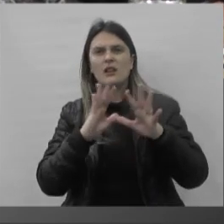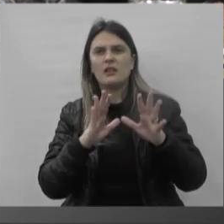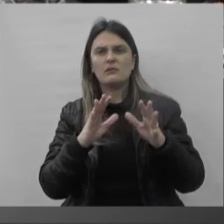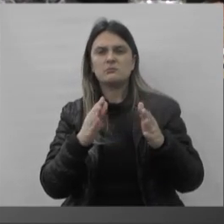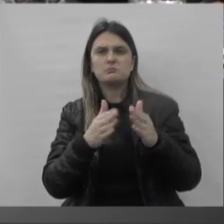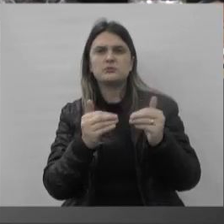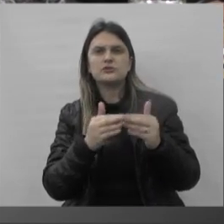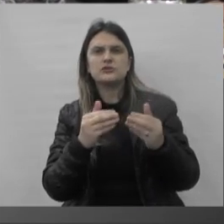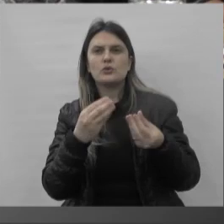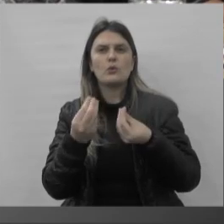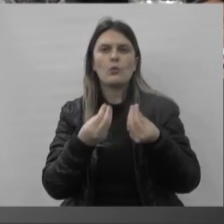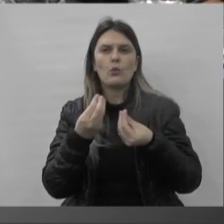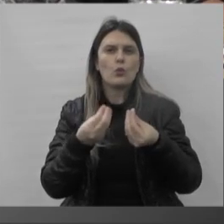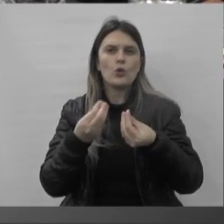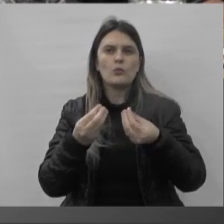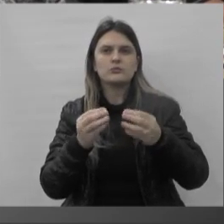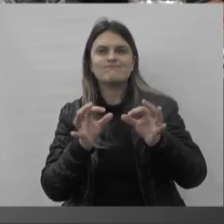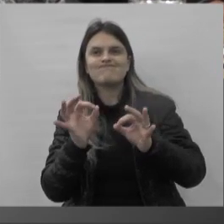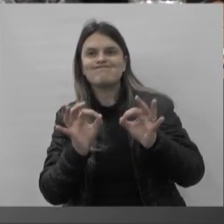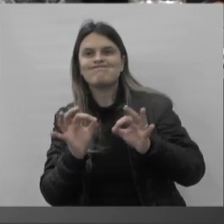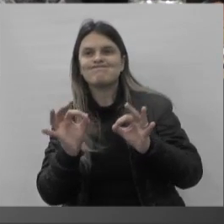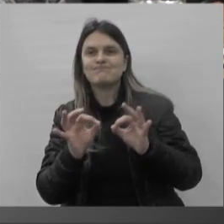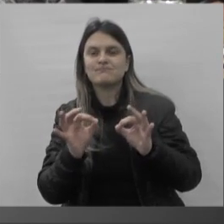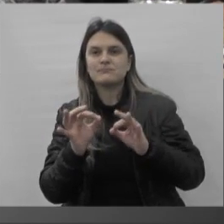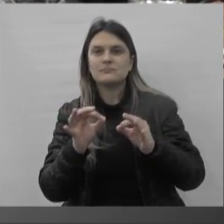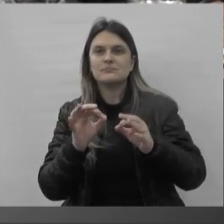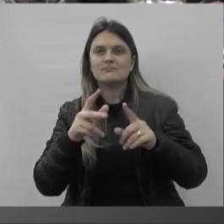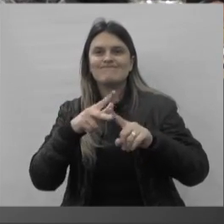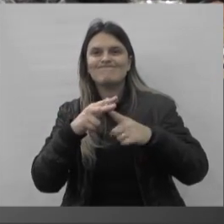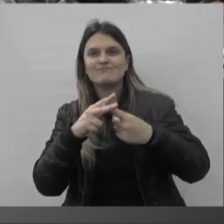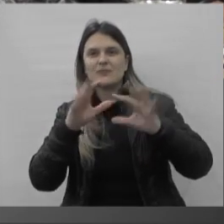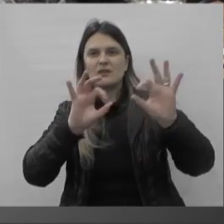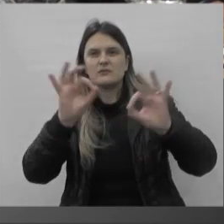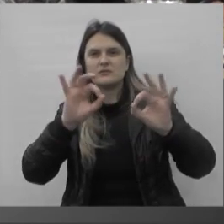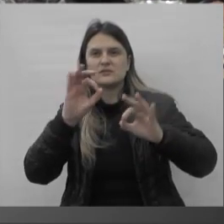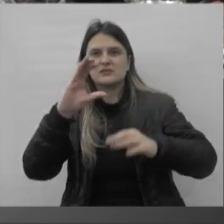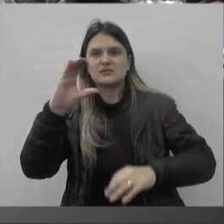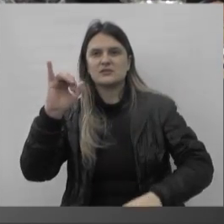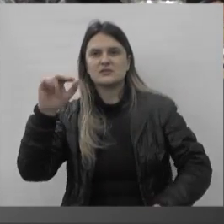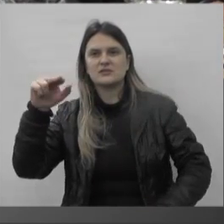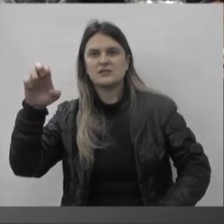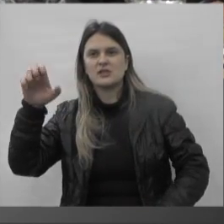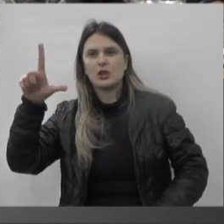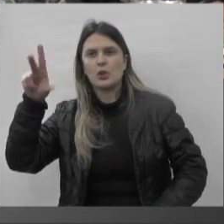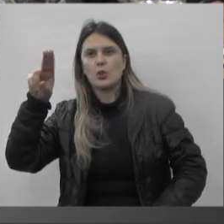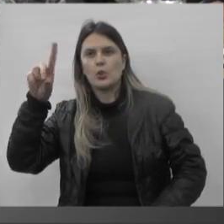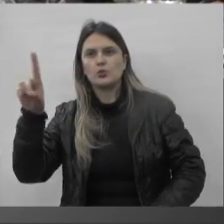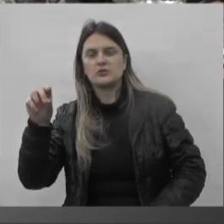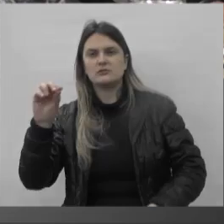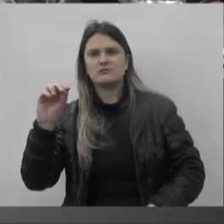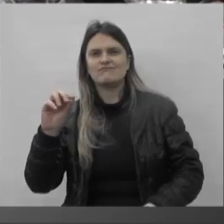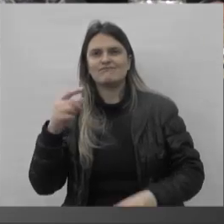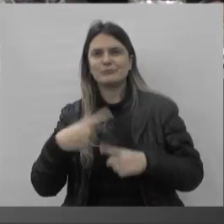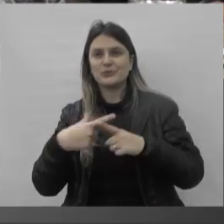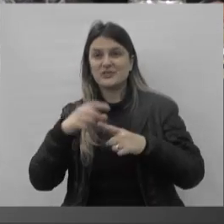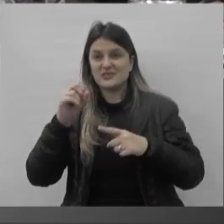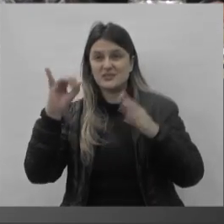esclarecimentos, né, sobre em que pé, né, que anda a reforma do Cineluz, né? Antes que aconteça algo pior,